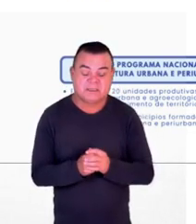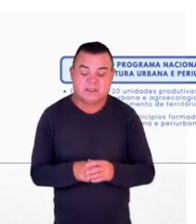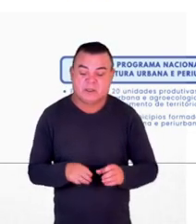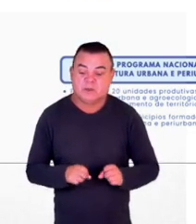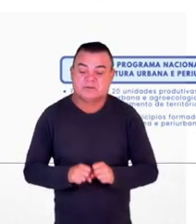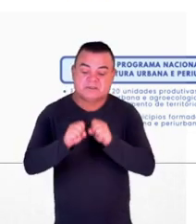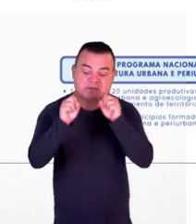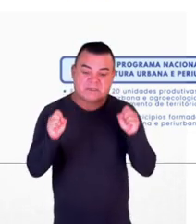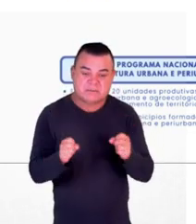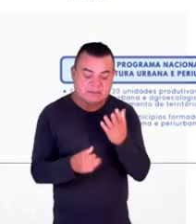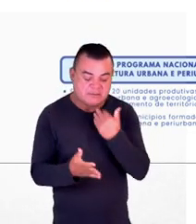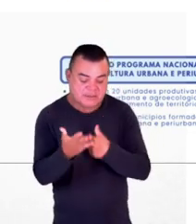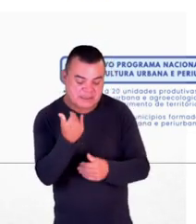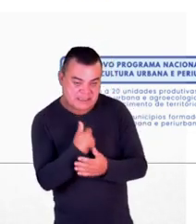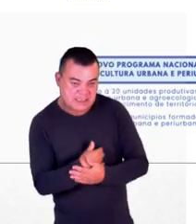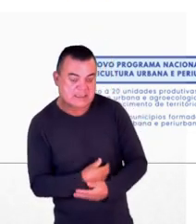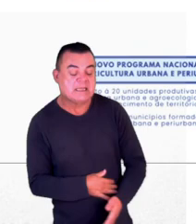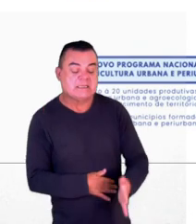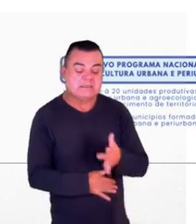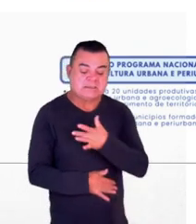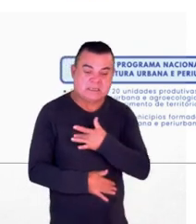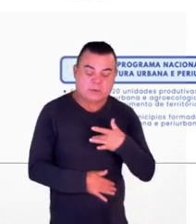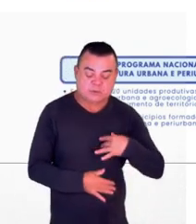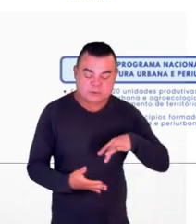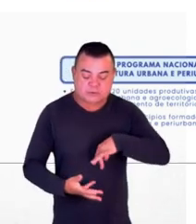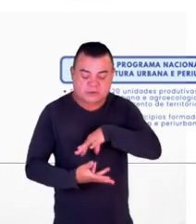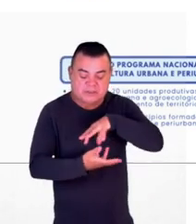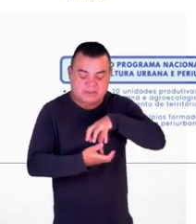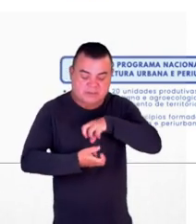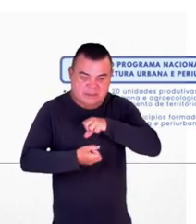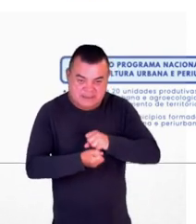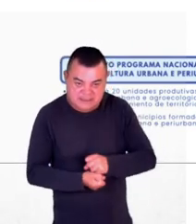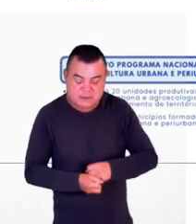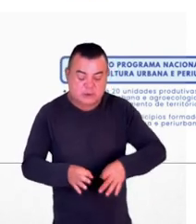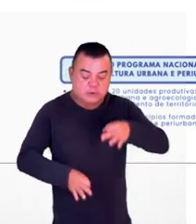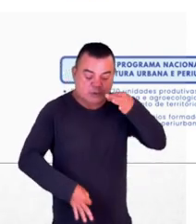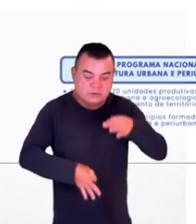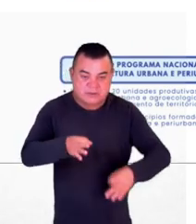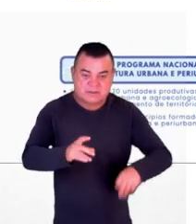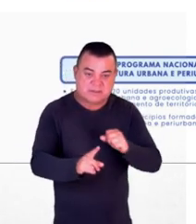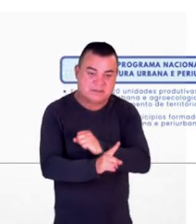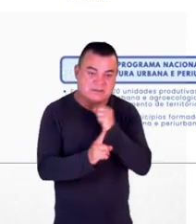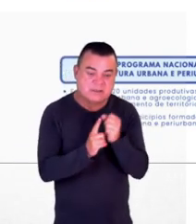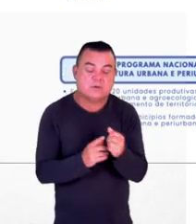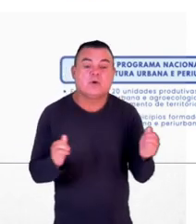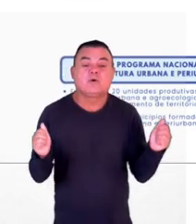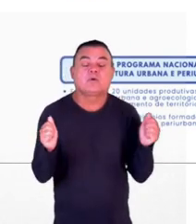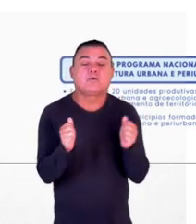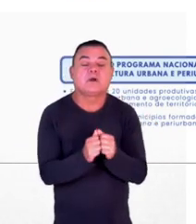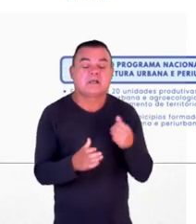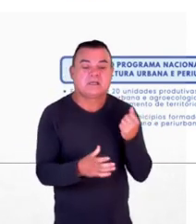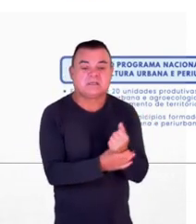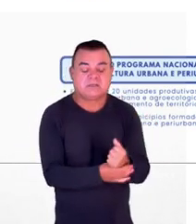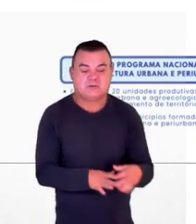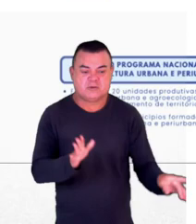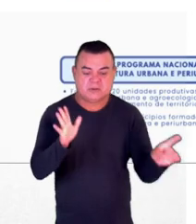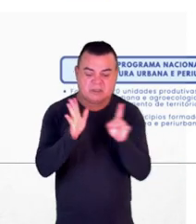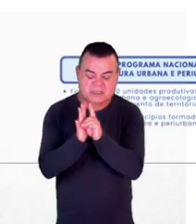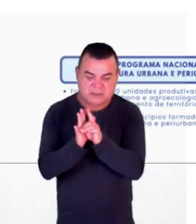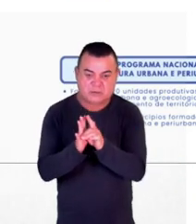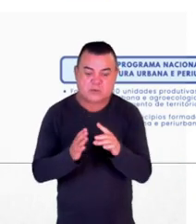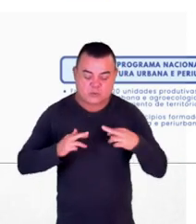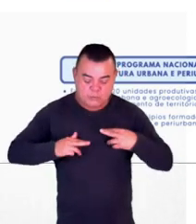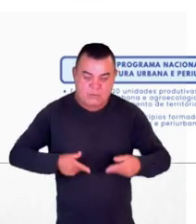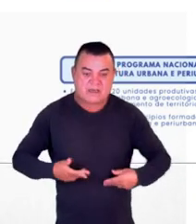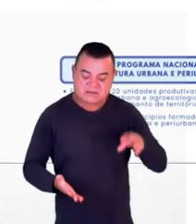alimentares saúde sustentabilidade e justiça social com a garantia do direito humano na centralidade também como tem sido